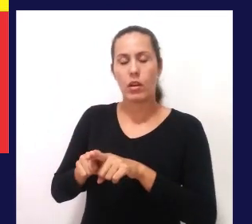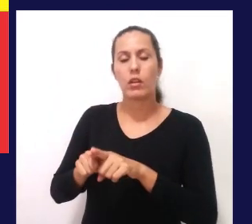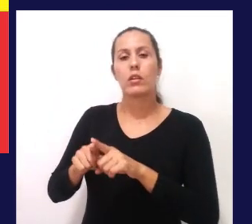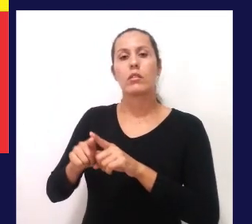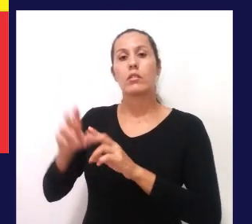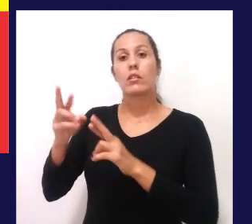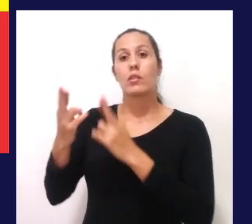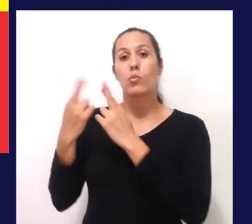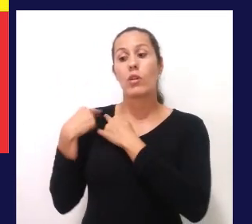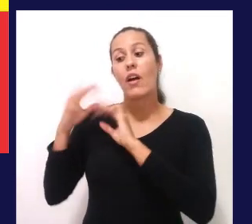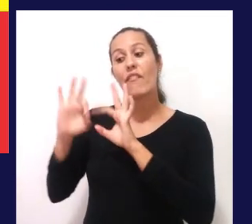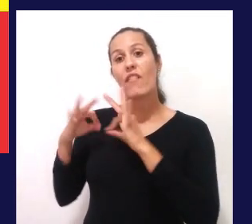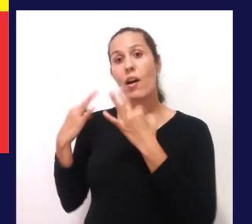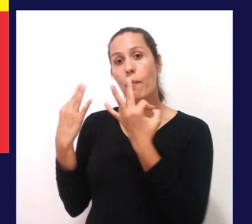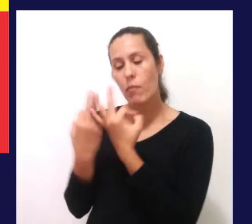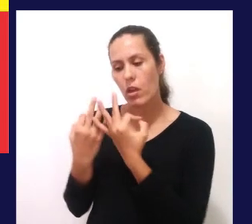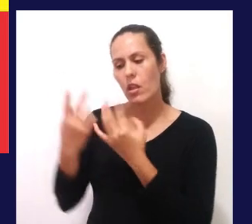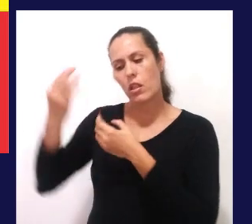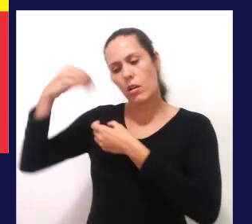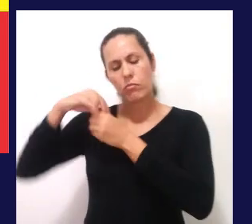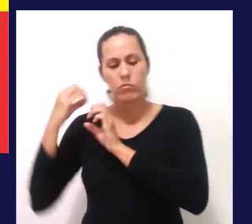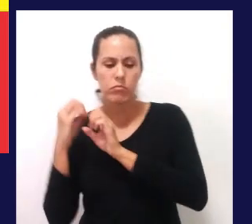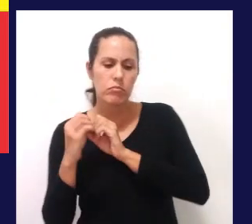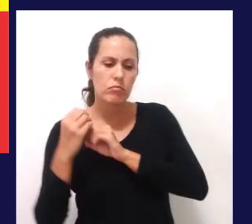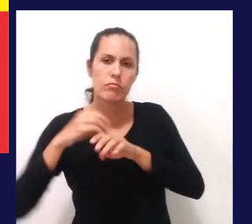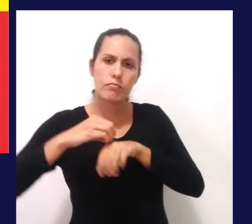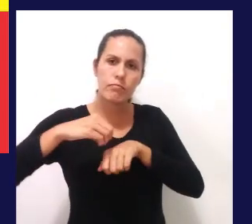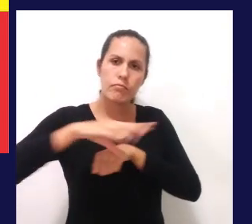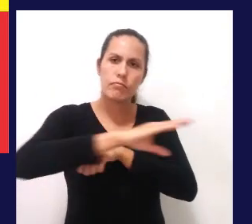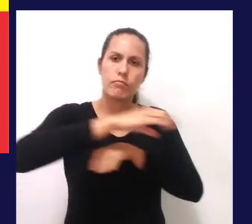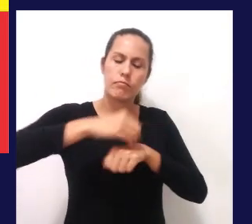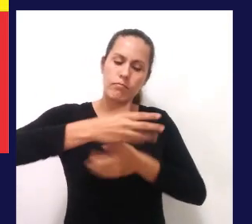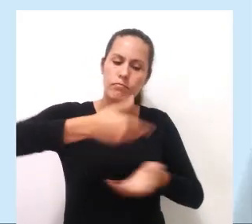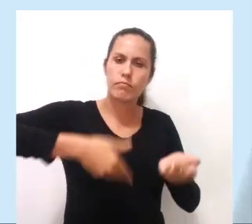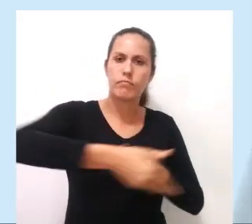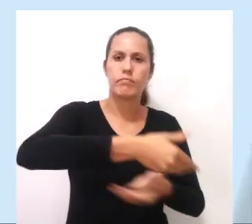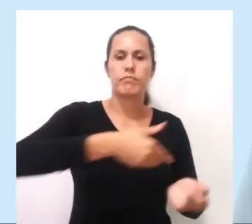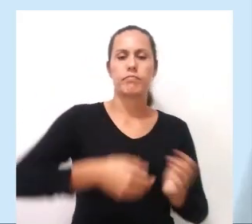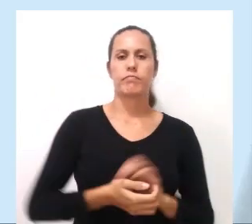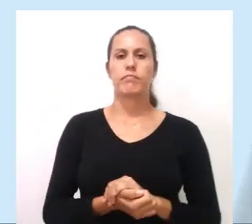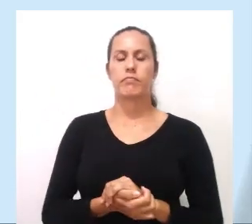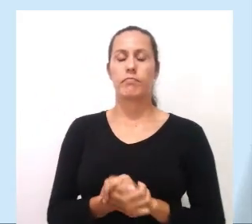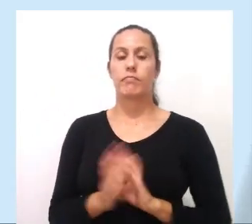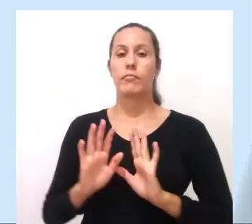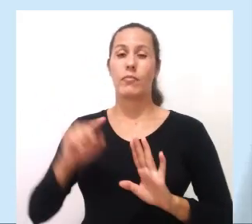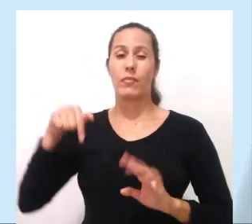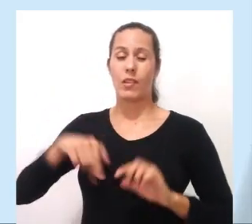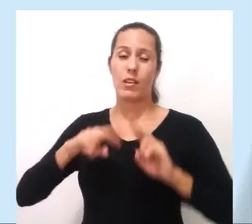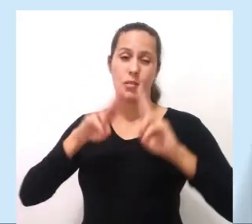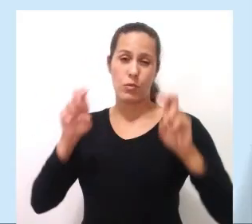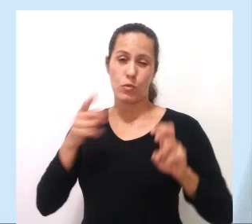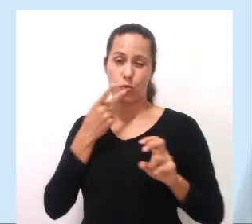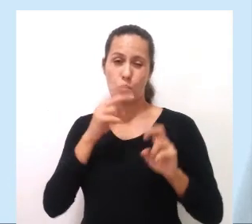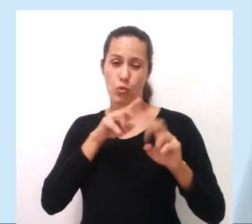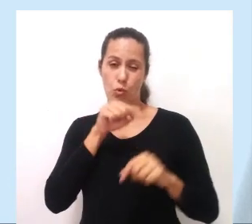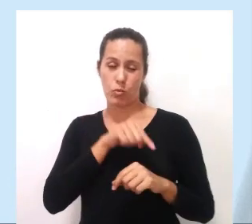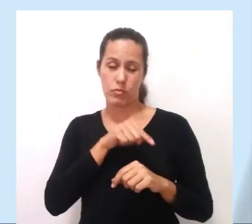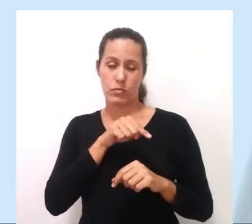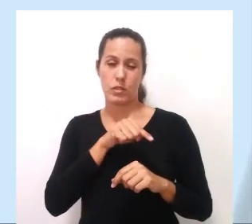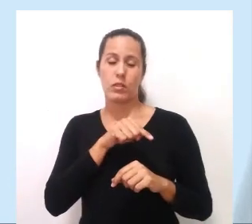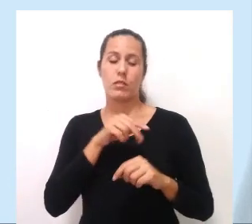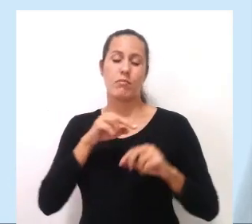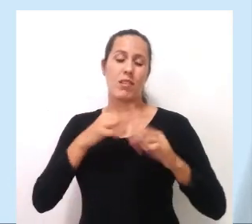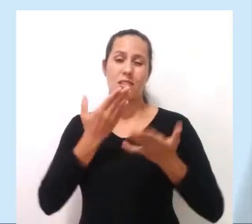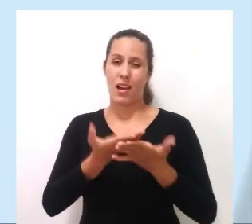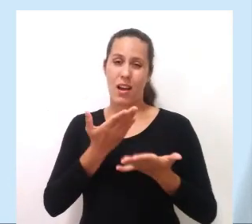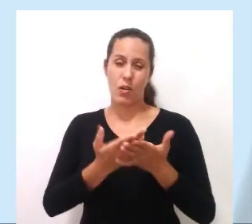família informar ao adolescente essa questão. Esse conteúdo que eu trabalhei com vocês